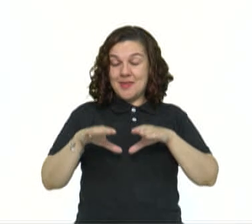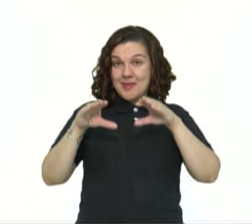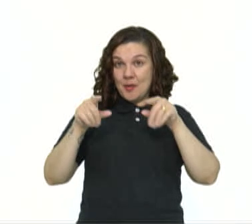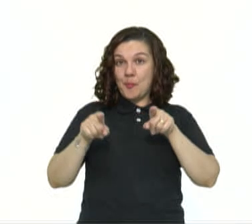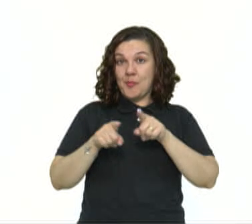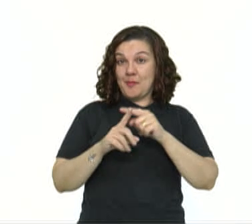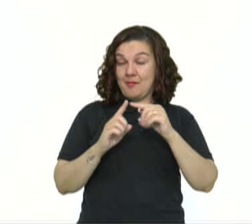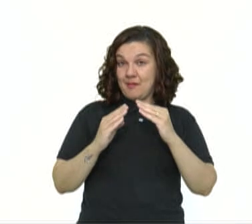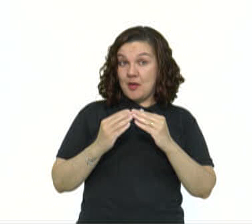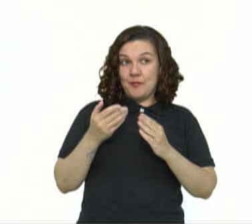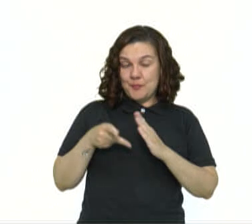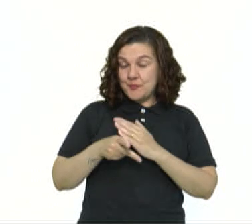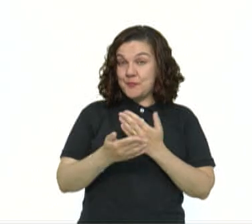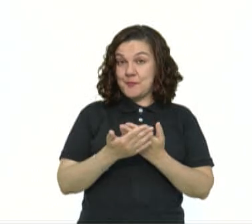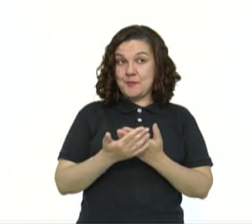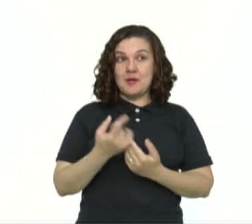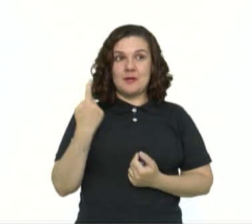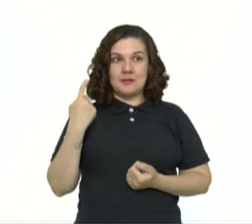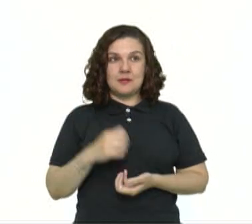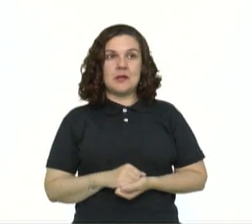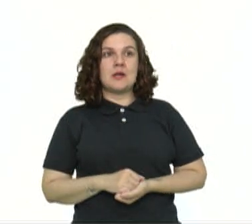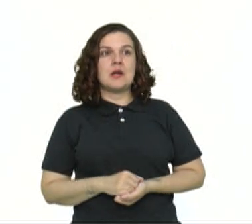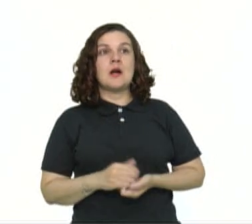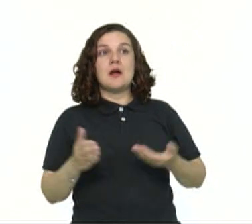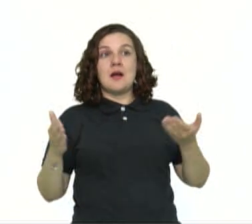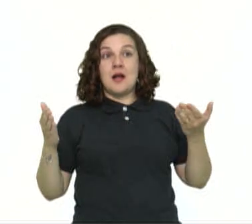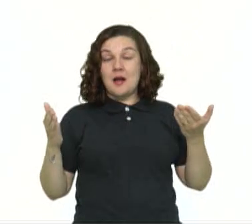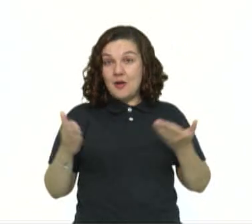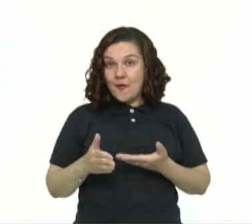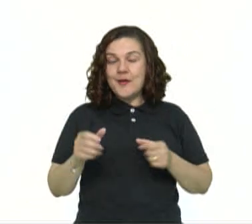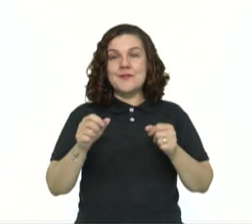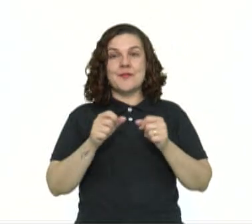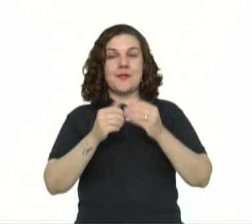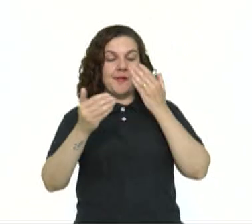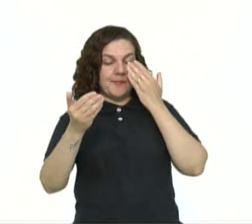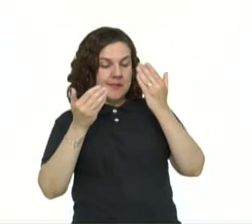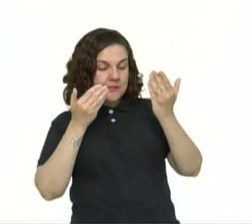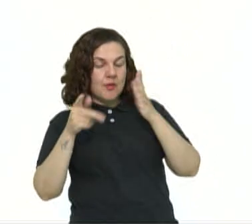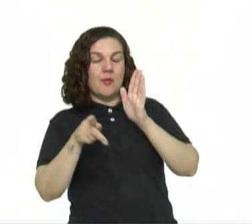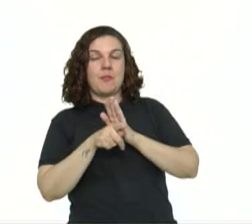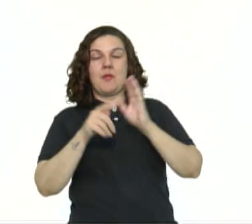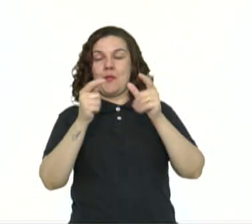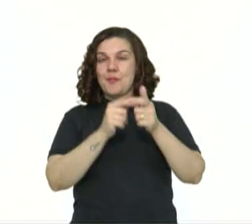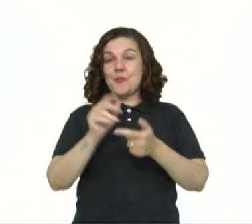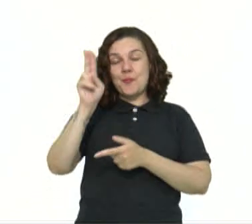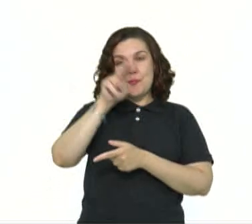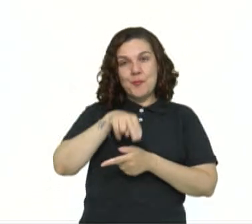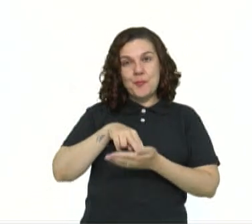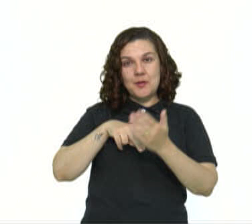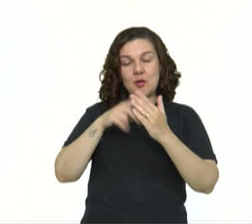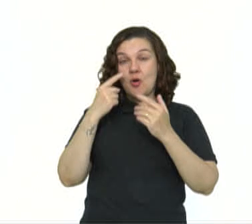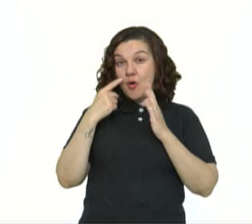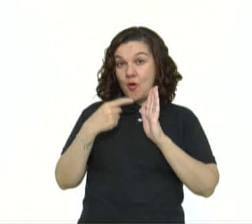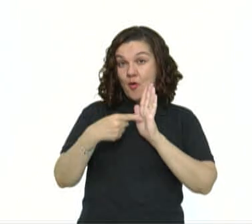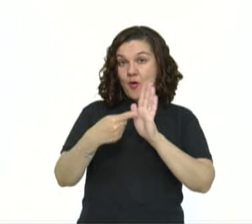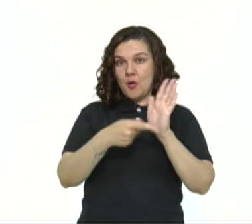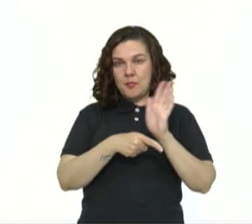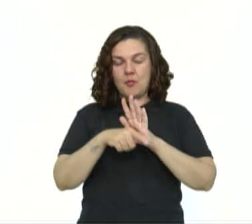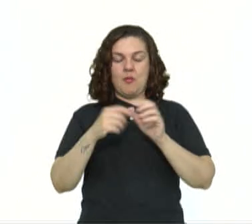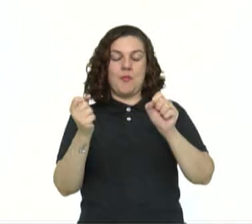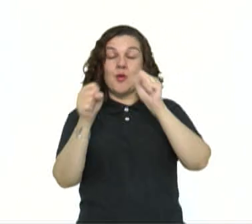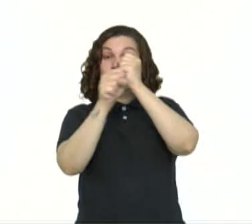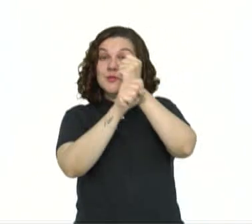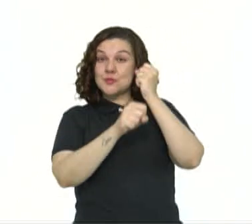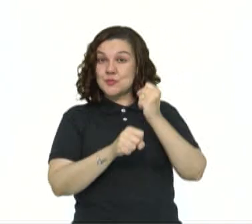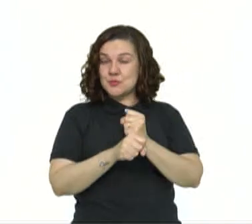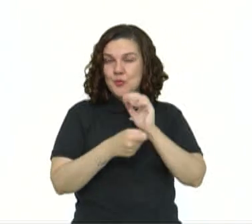Vamos continuar com a nossa aula? Agora a gente vai fazer analisando obras. Analise as manifestações